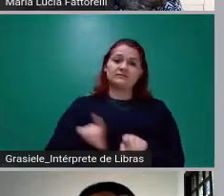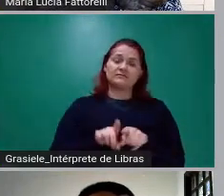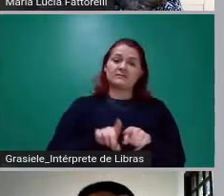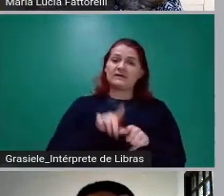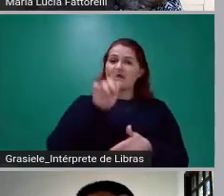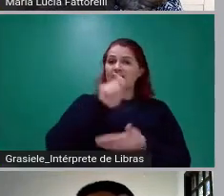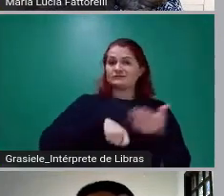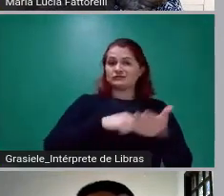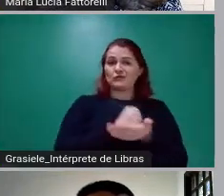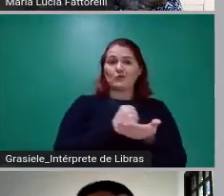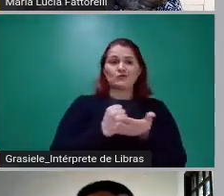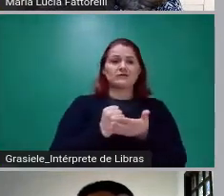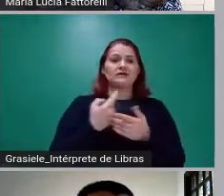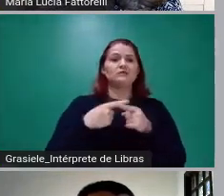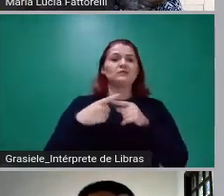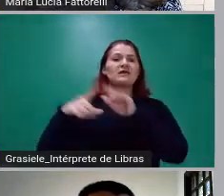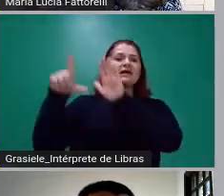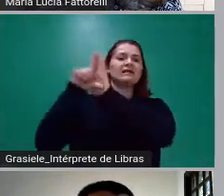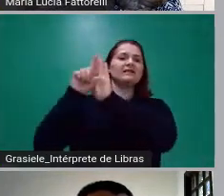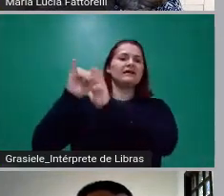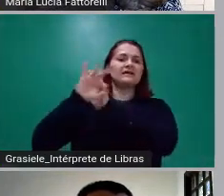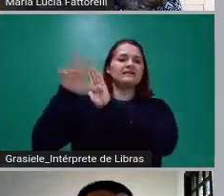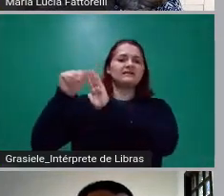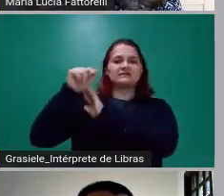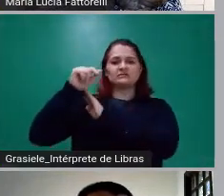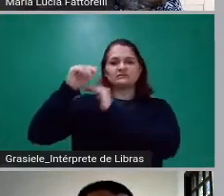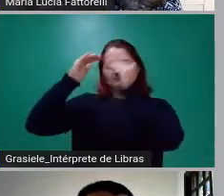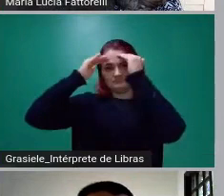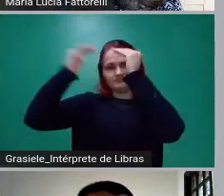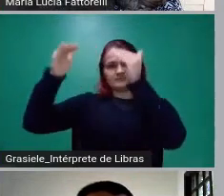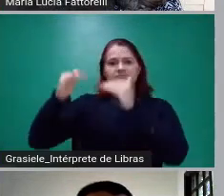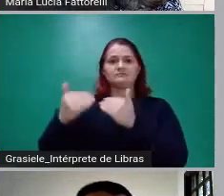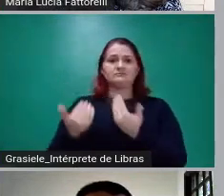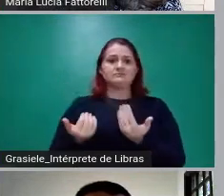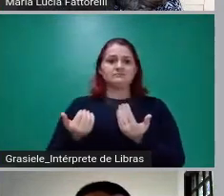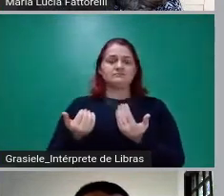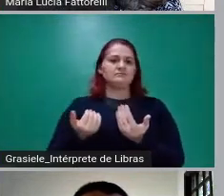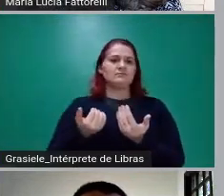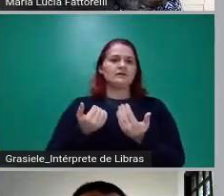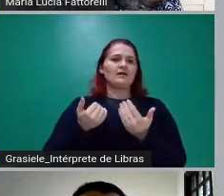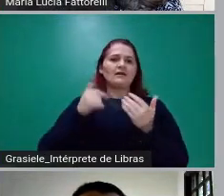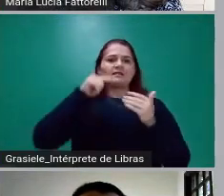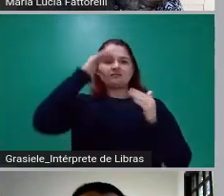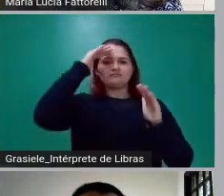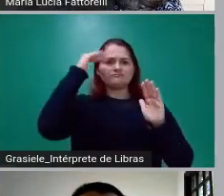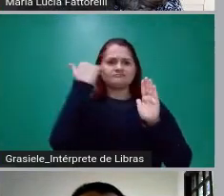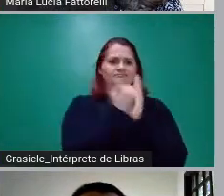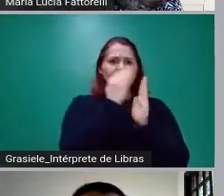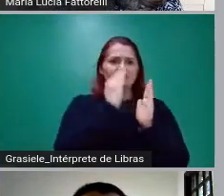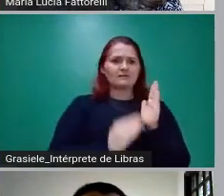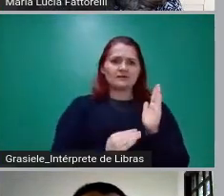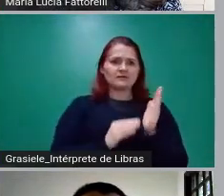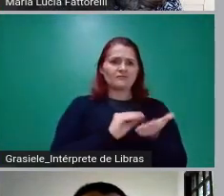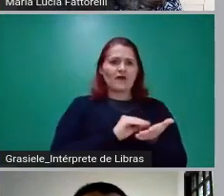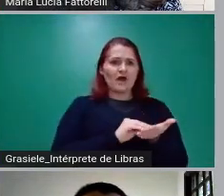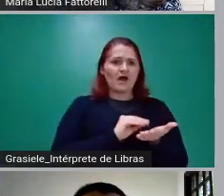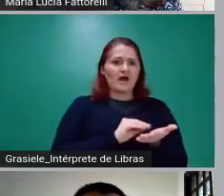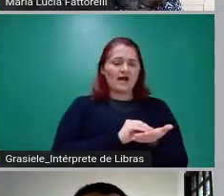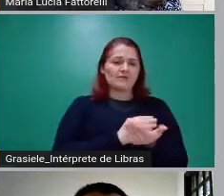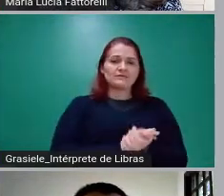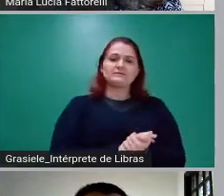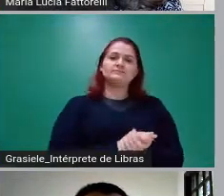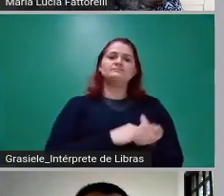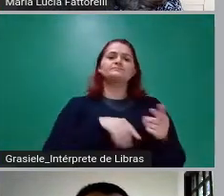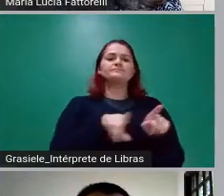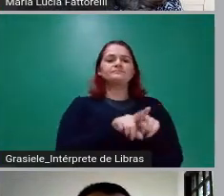leis internacionais e abrindo mão da soberania nacional. Então, eu vou enfocar principalmente